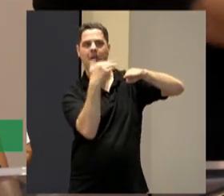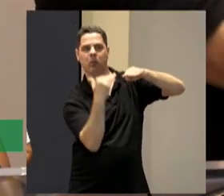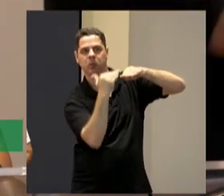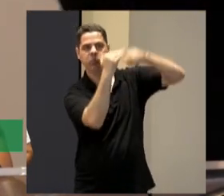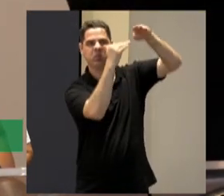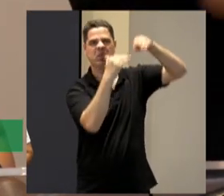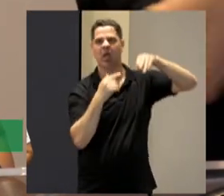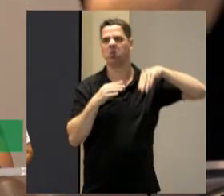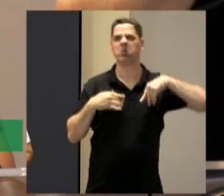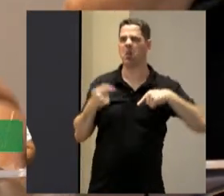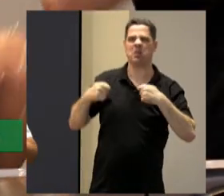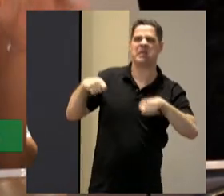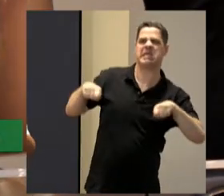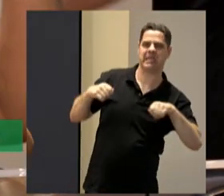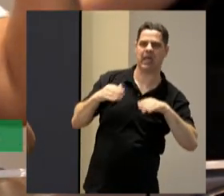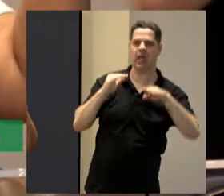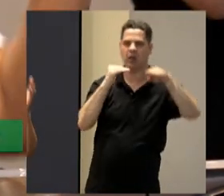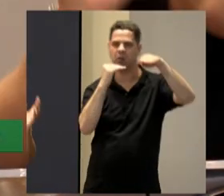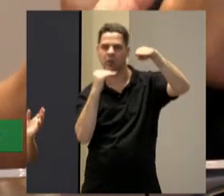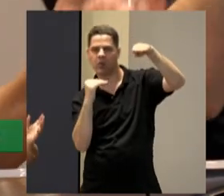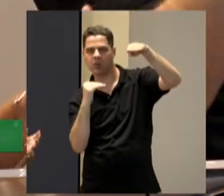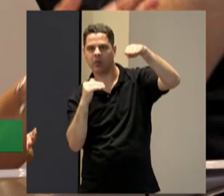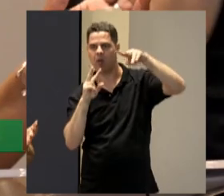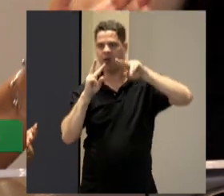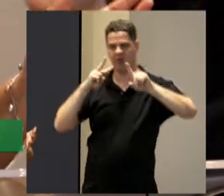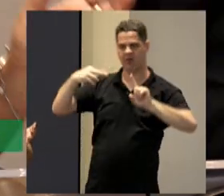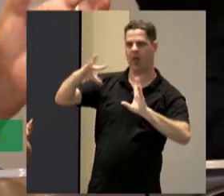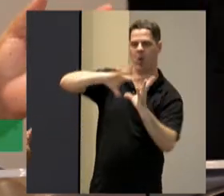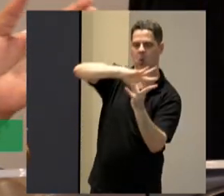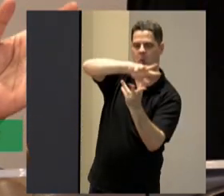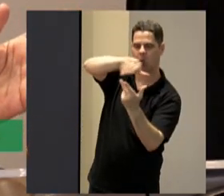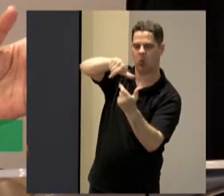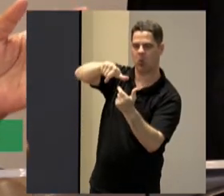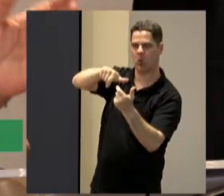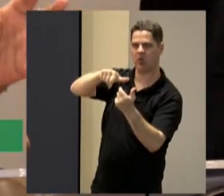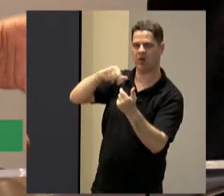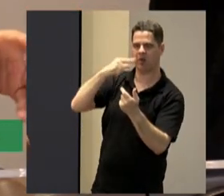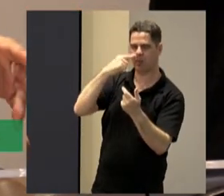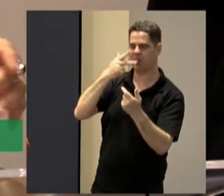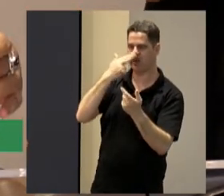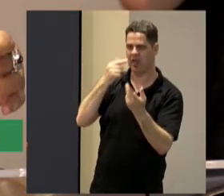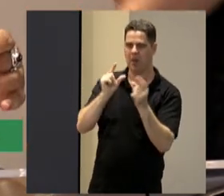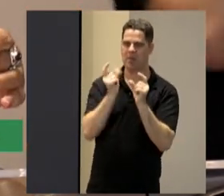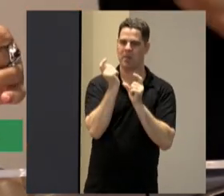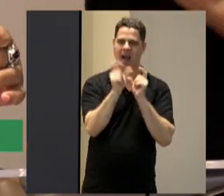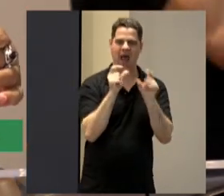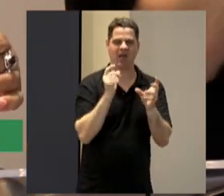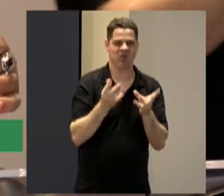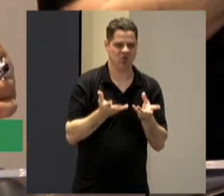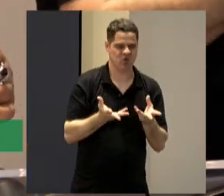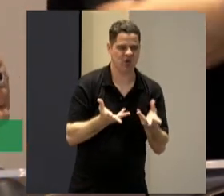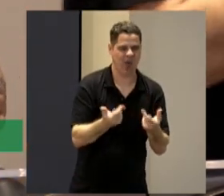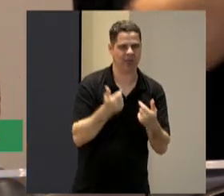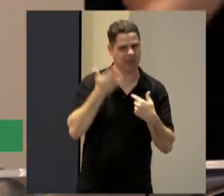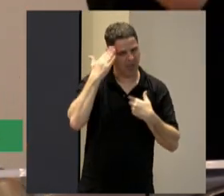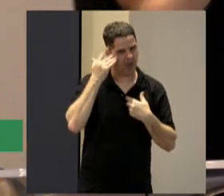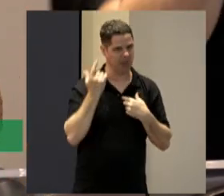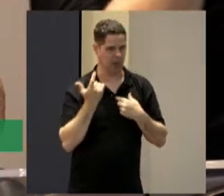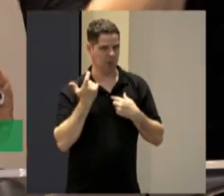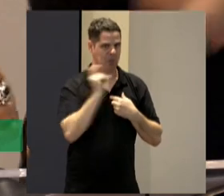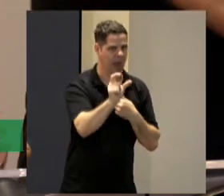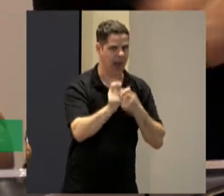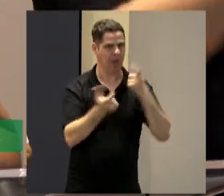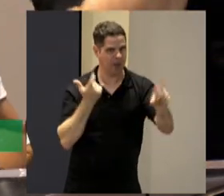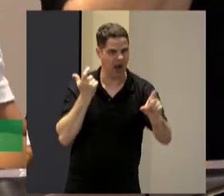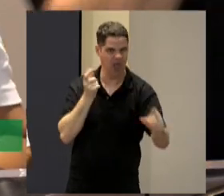É isso. É quem vê o mundo de uma forma... Eu estou sendo assim, eu estou escolhendo palavras suaves, que quem me conhece sabe que eu não sou assim,